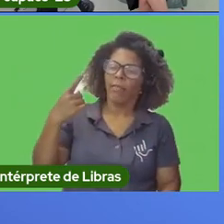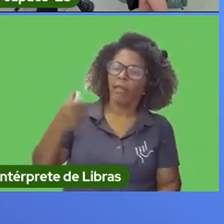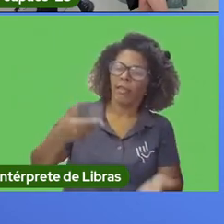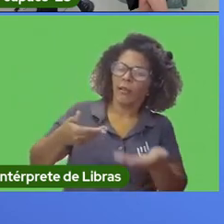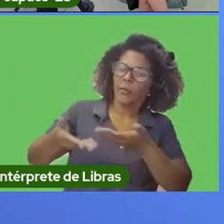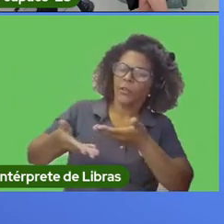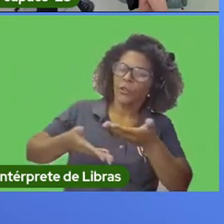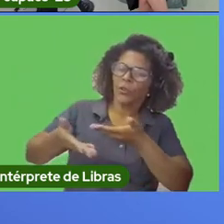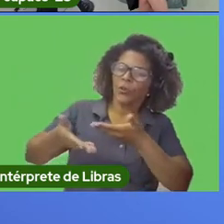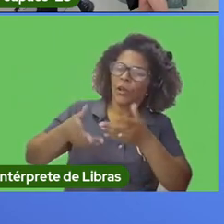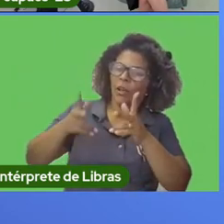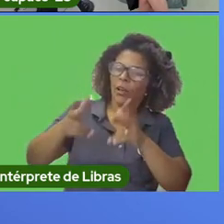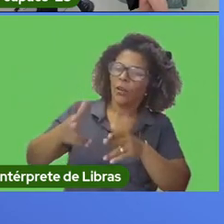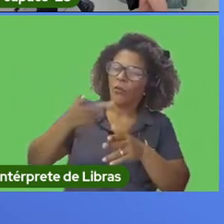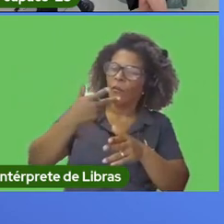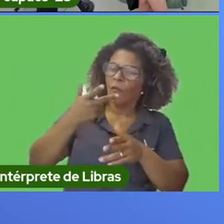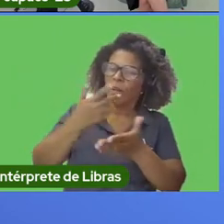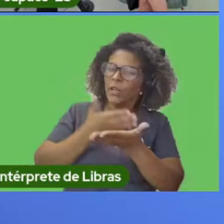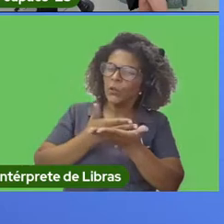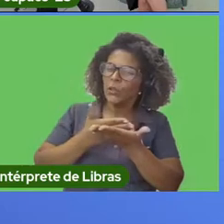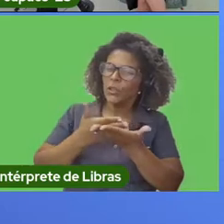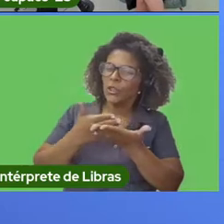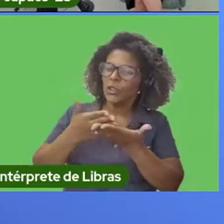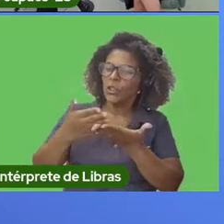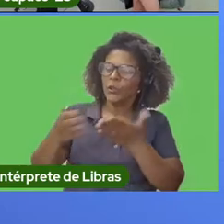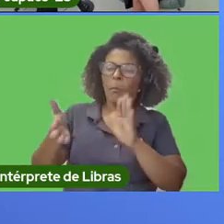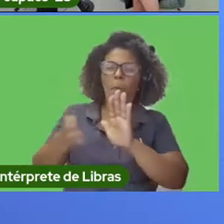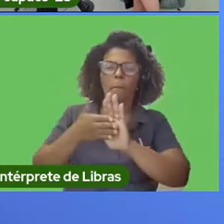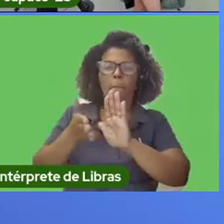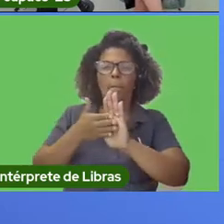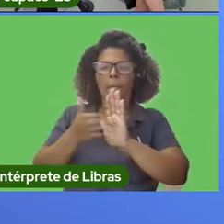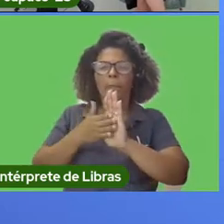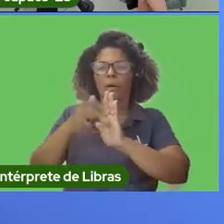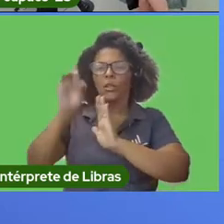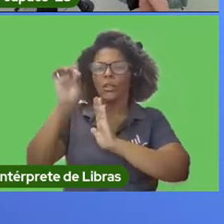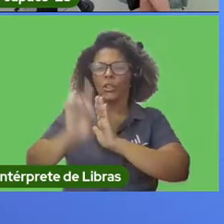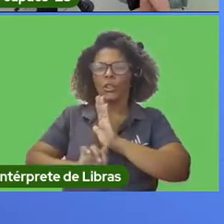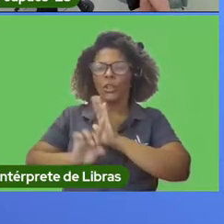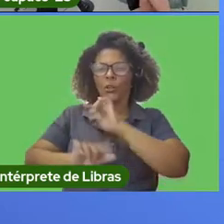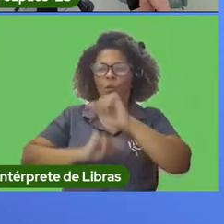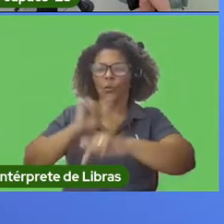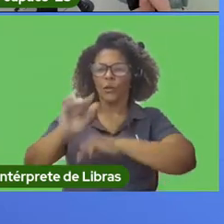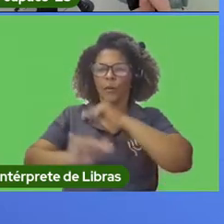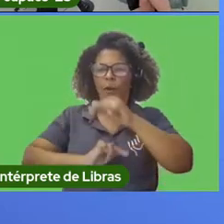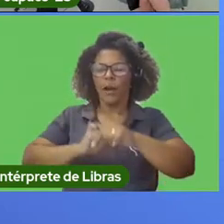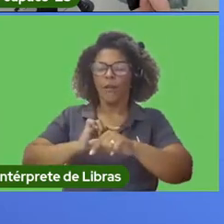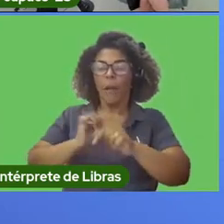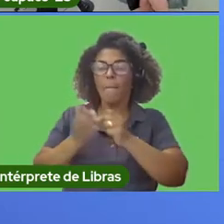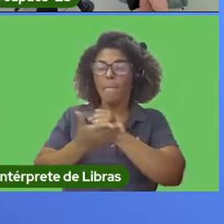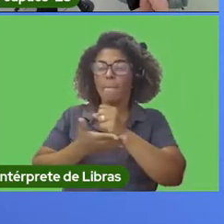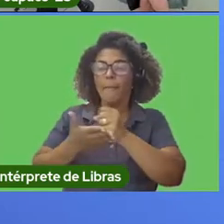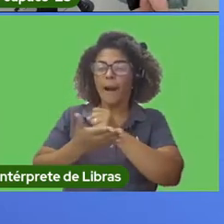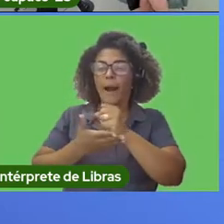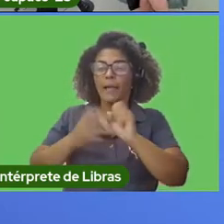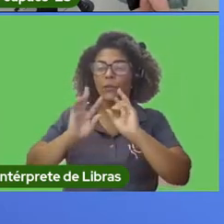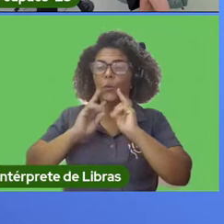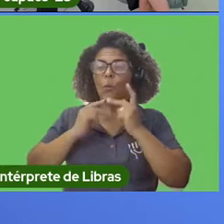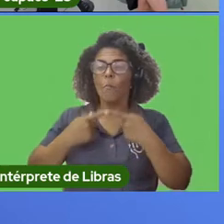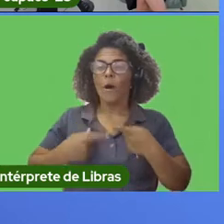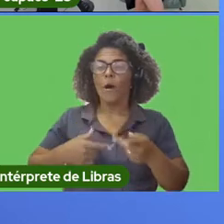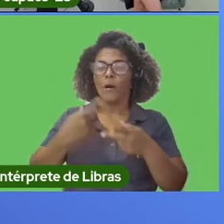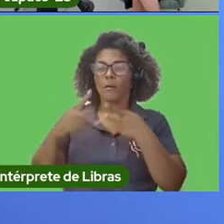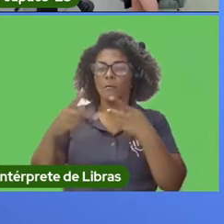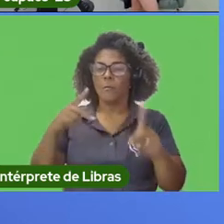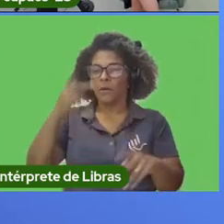falei no início de um pressuposto de que direito ao trabalho é um direito humano básico. Eu concluo dizendo